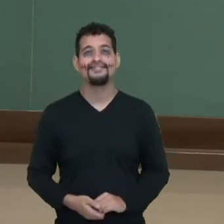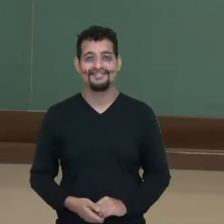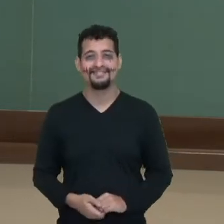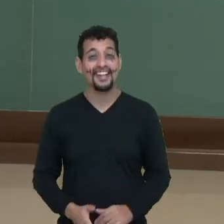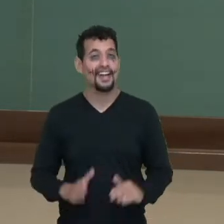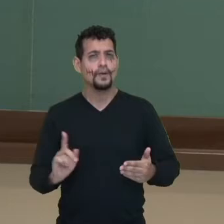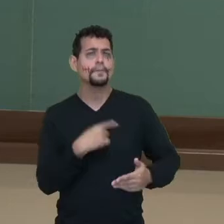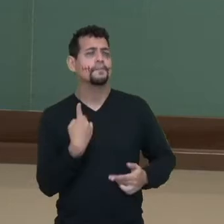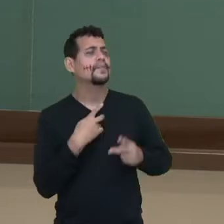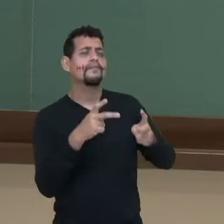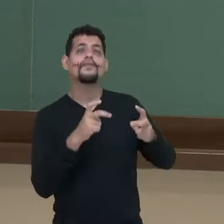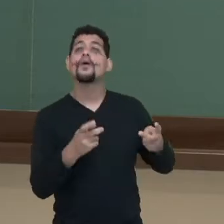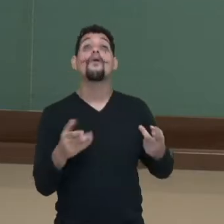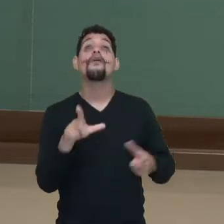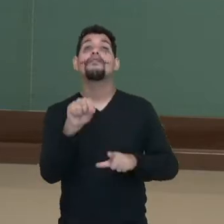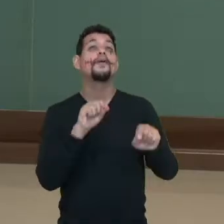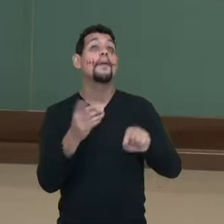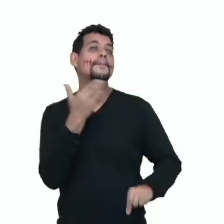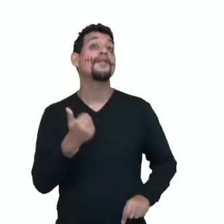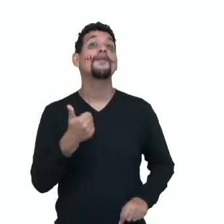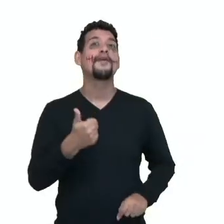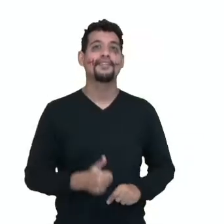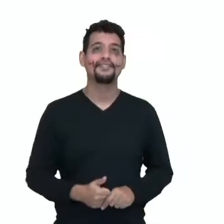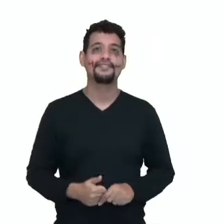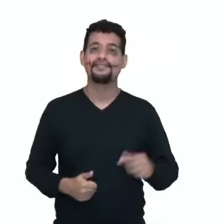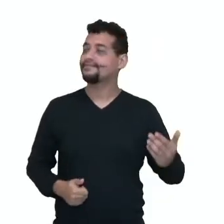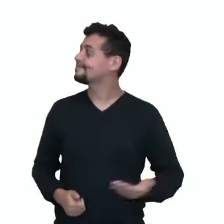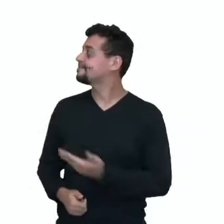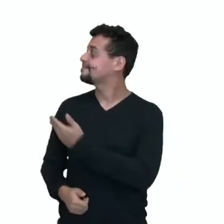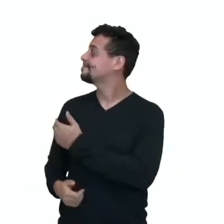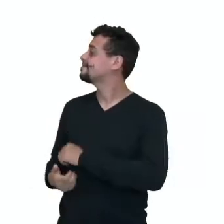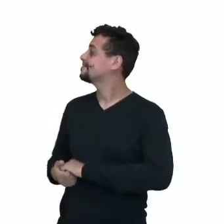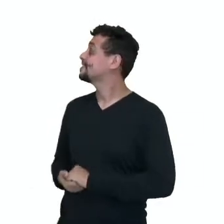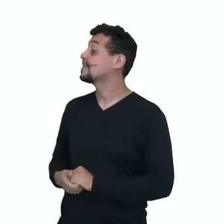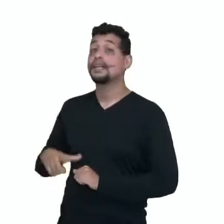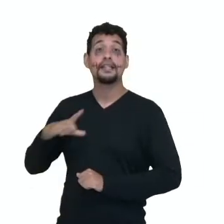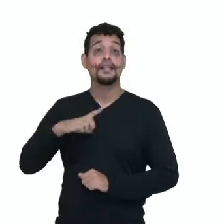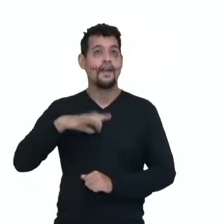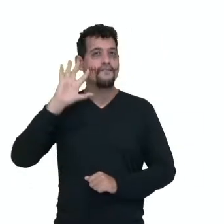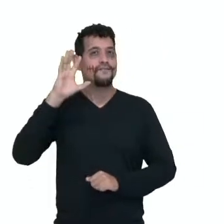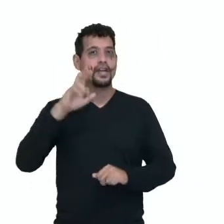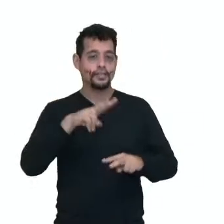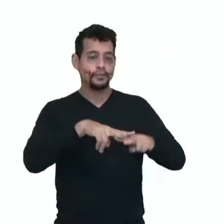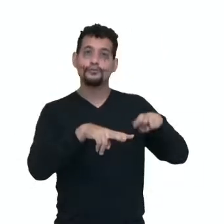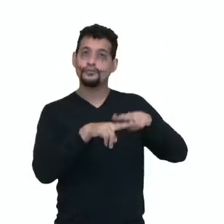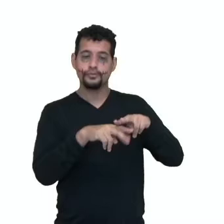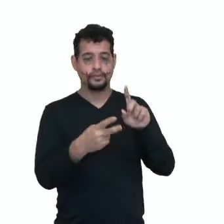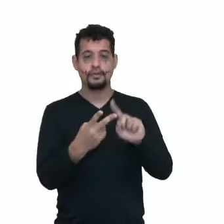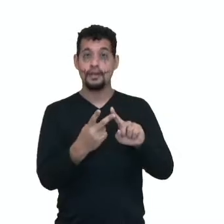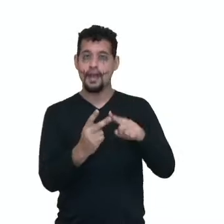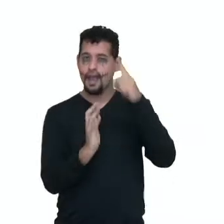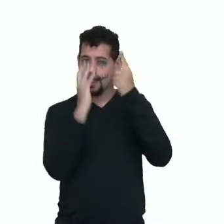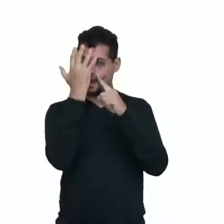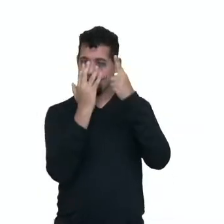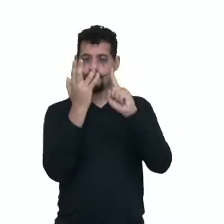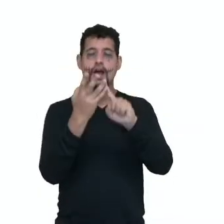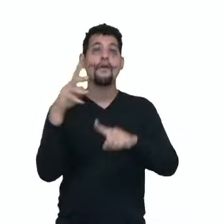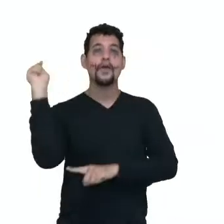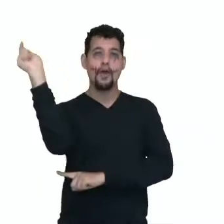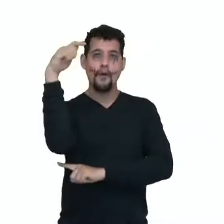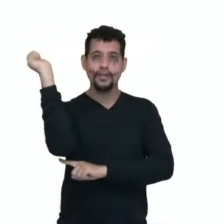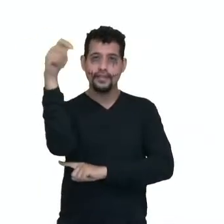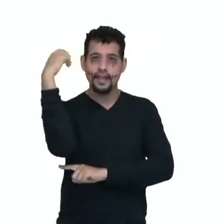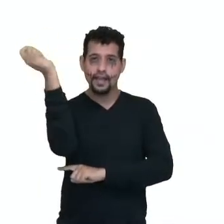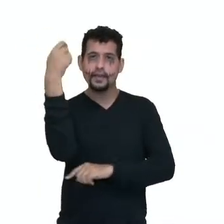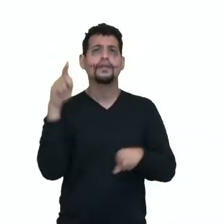Vamos a ver, qual é tu preferida? Aqui, nós temos fiesta junina, carnaval e rodeio. Em